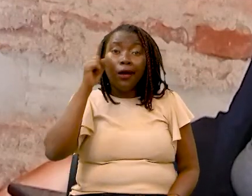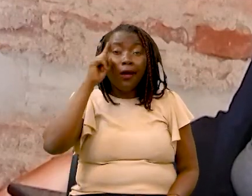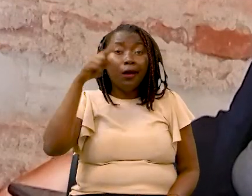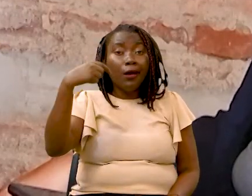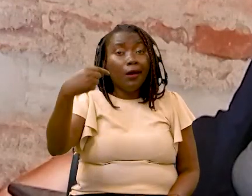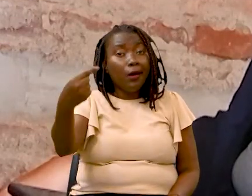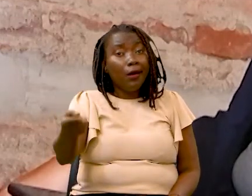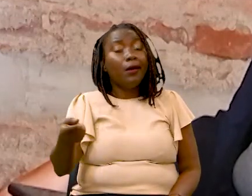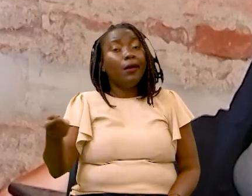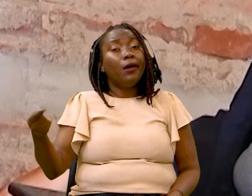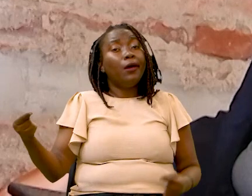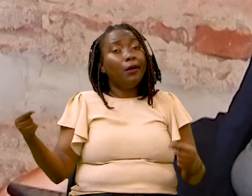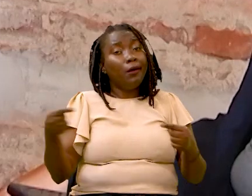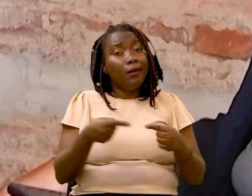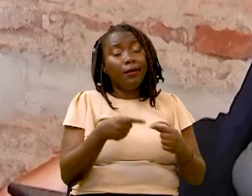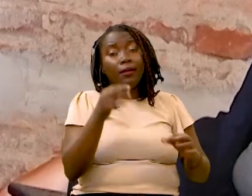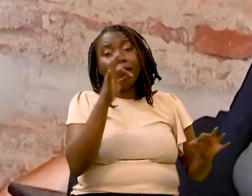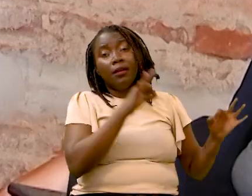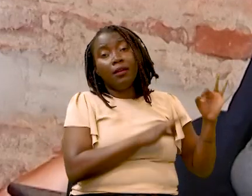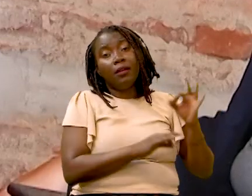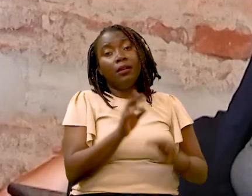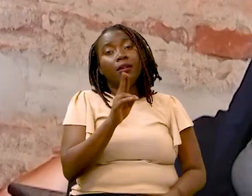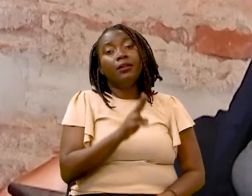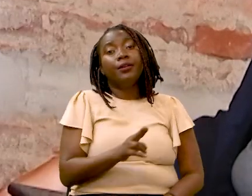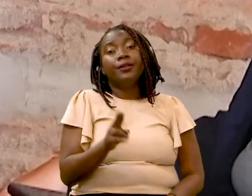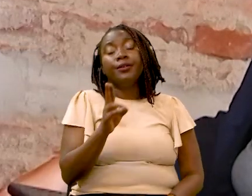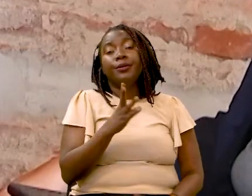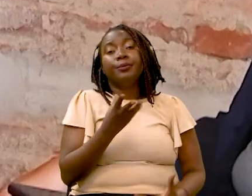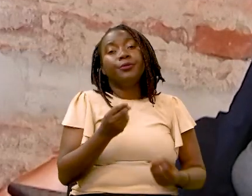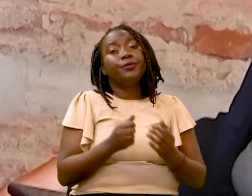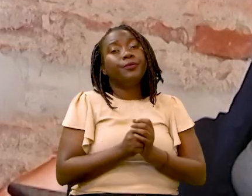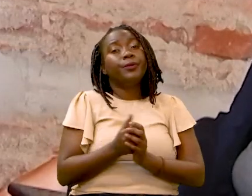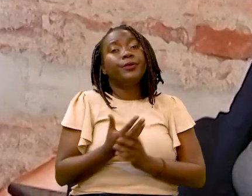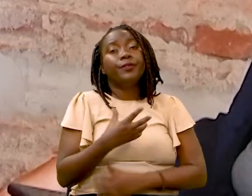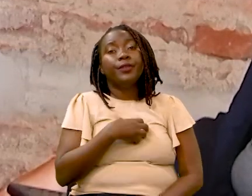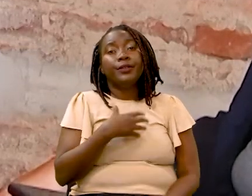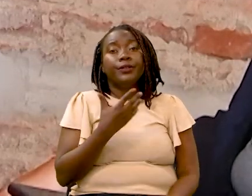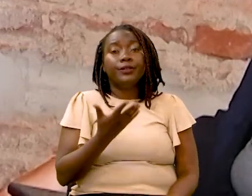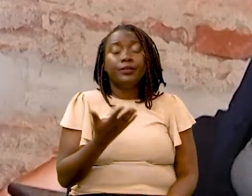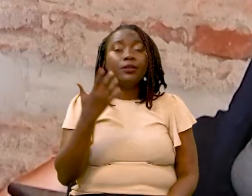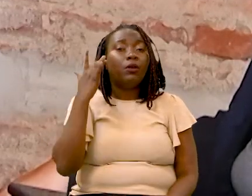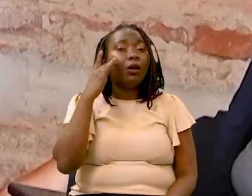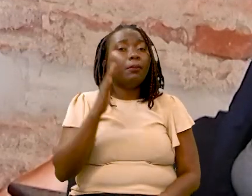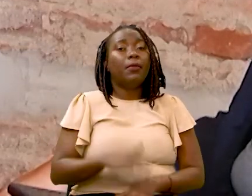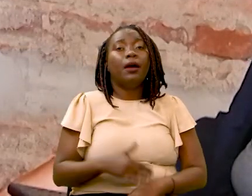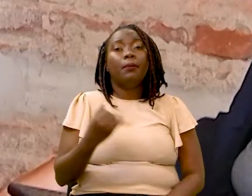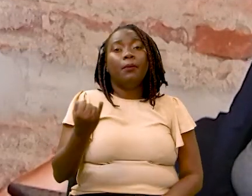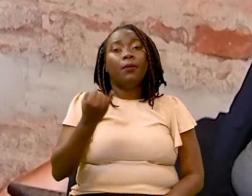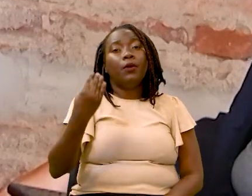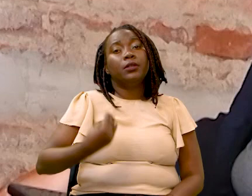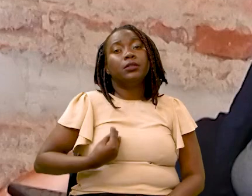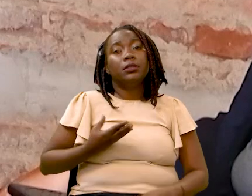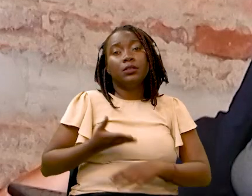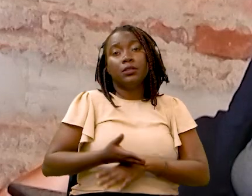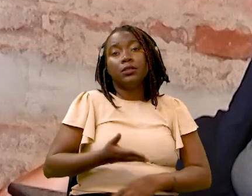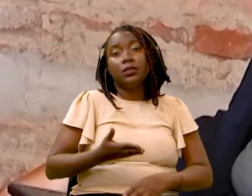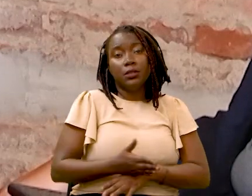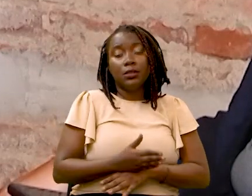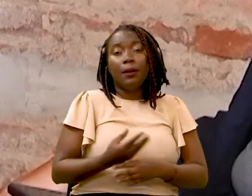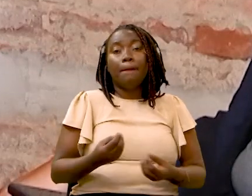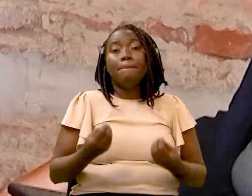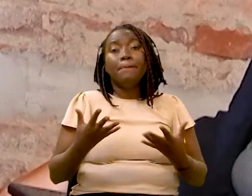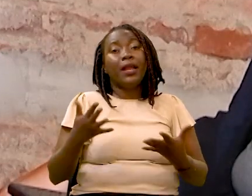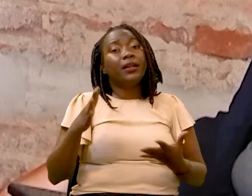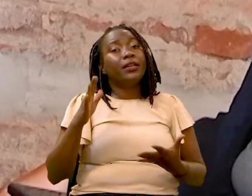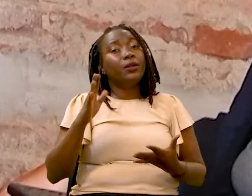ela faz parte da decoração, ela é consumida muitas vezes dessa maneira. Então eu acho mais importante participar